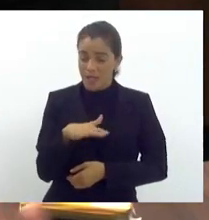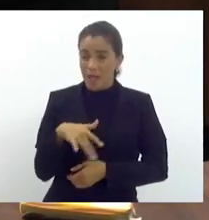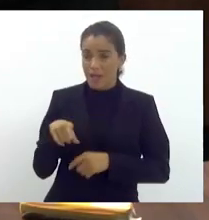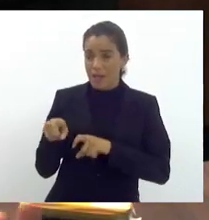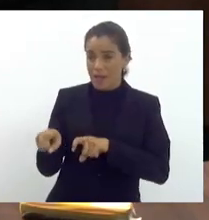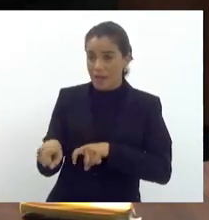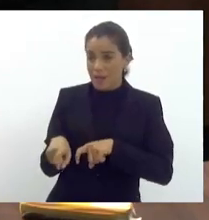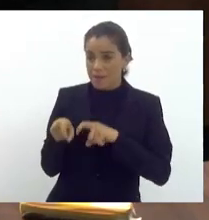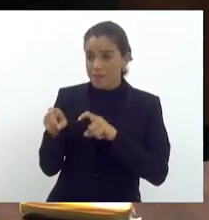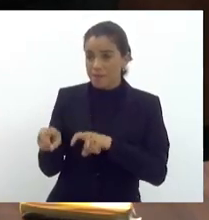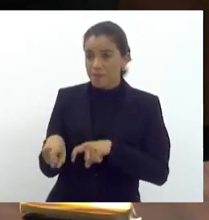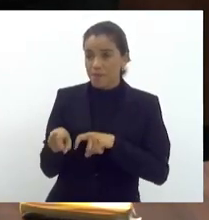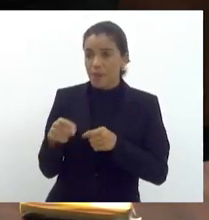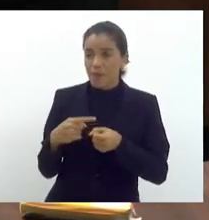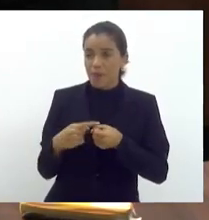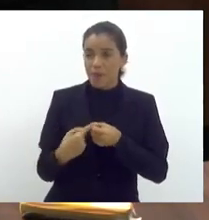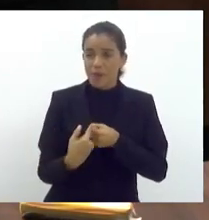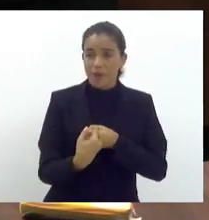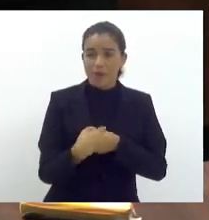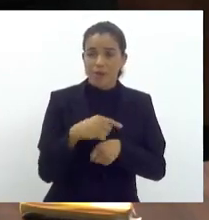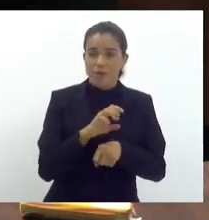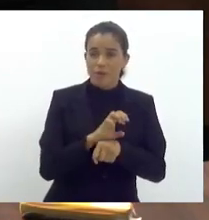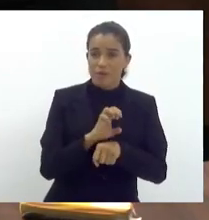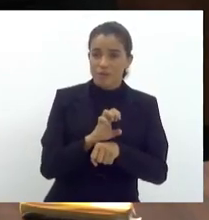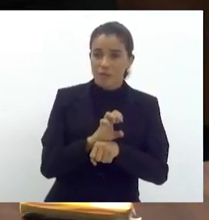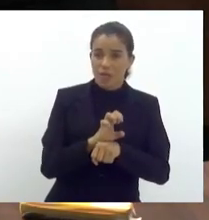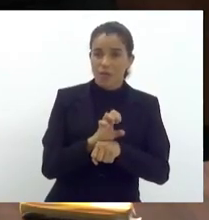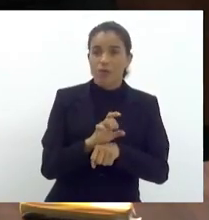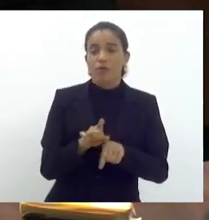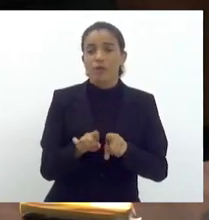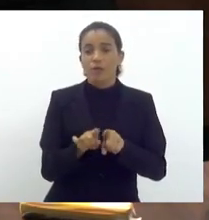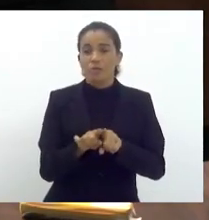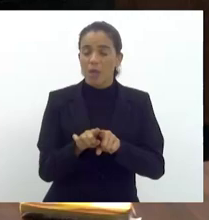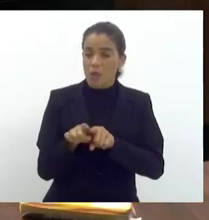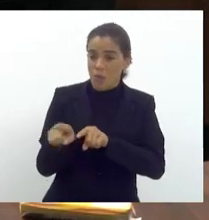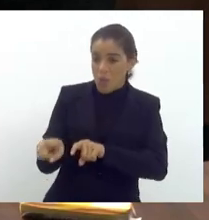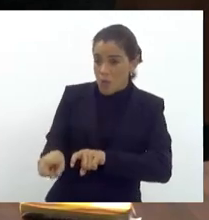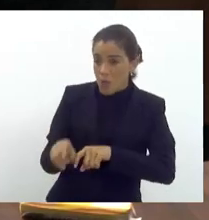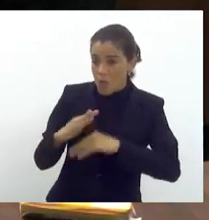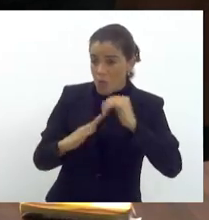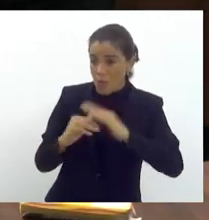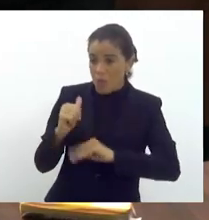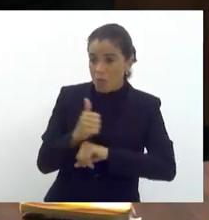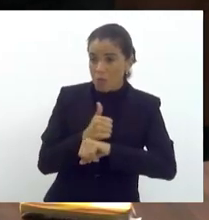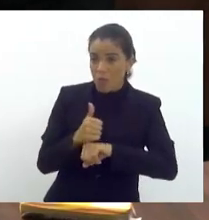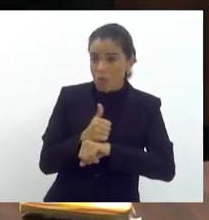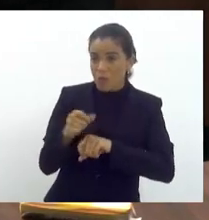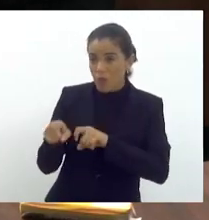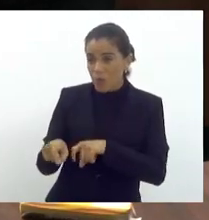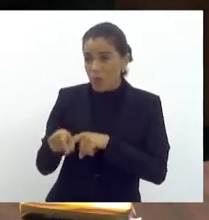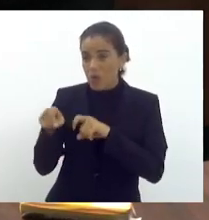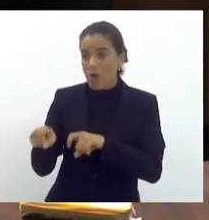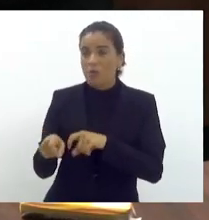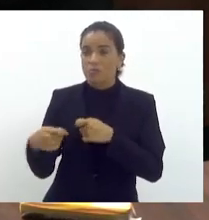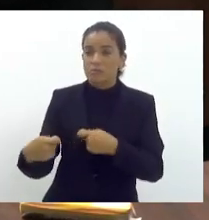a nossa área do interior do nosso Estado o nosso produtor rural precisa